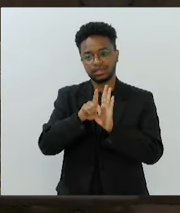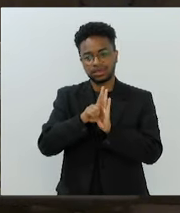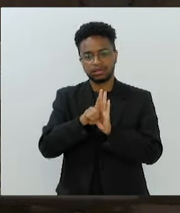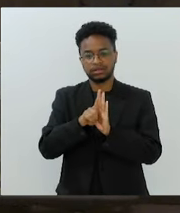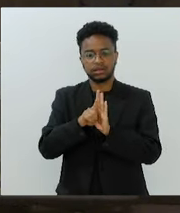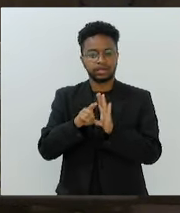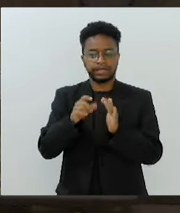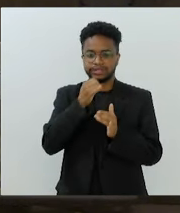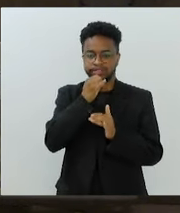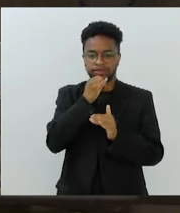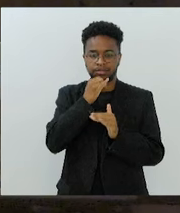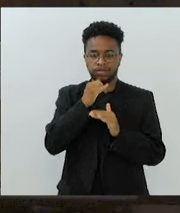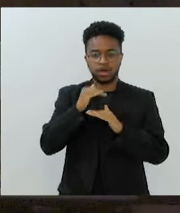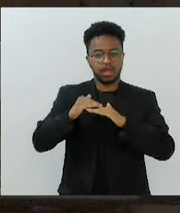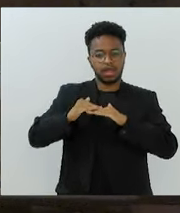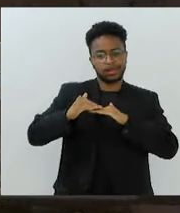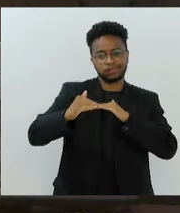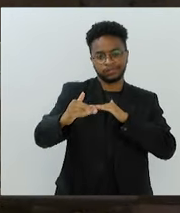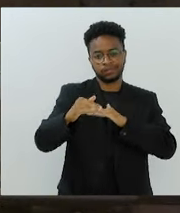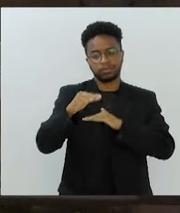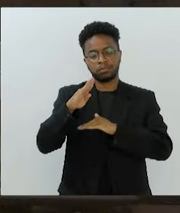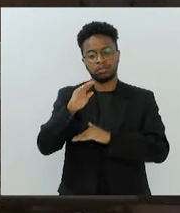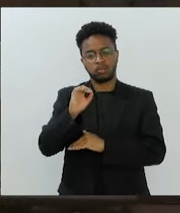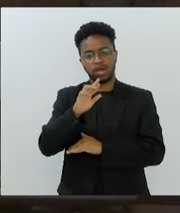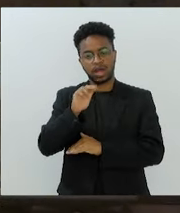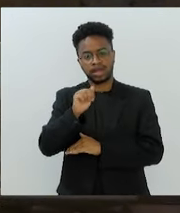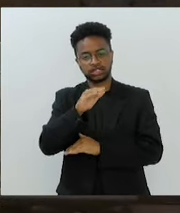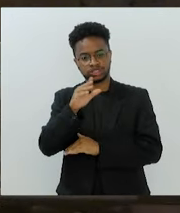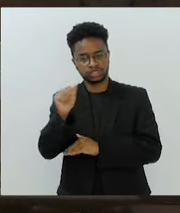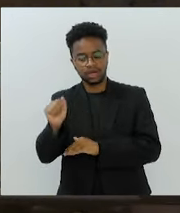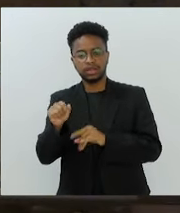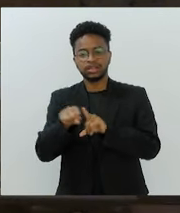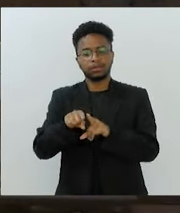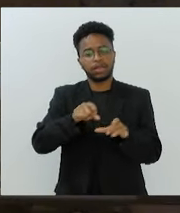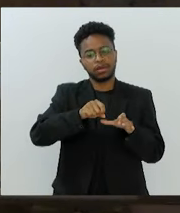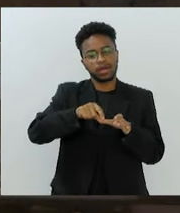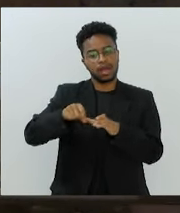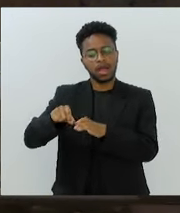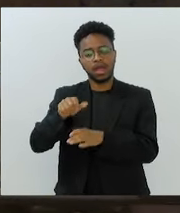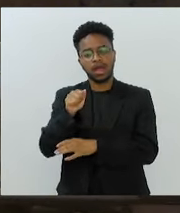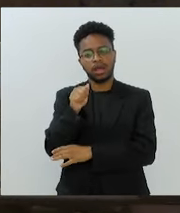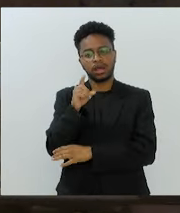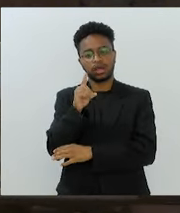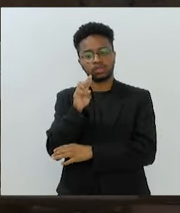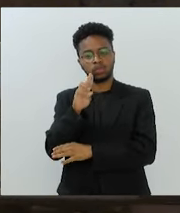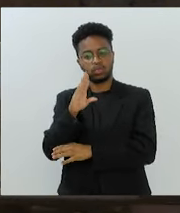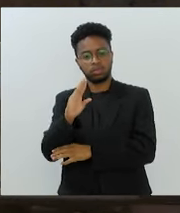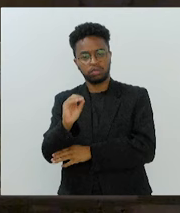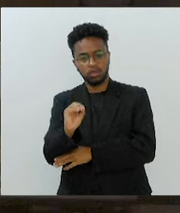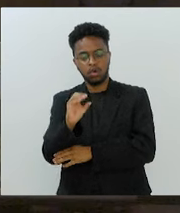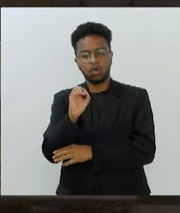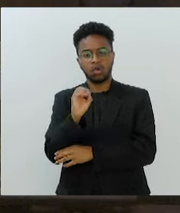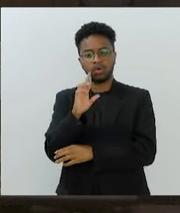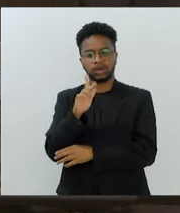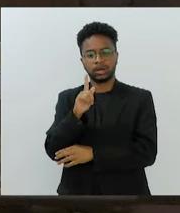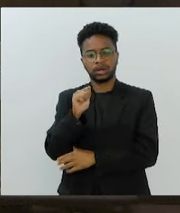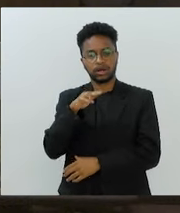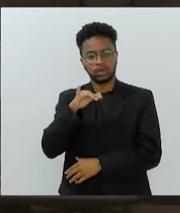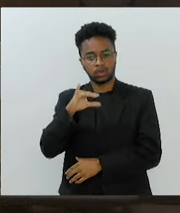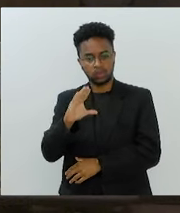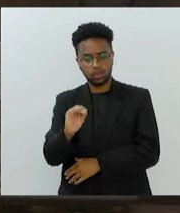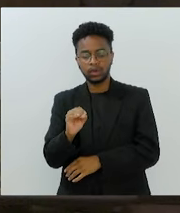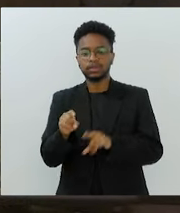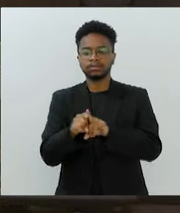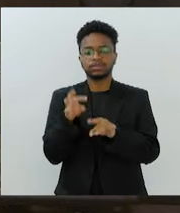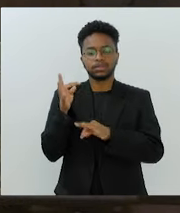asfalto borracha, adubação orgânica, tratamento de esgoto com algas lá na região